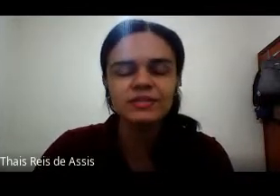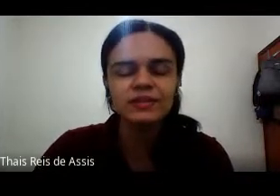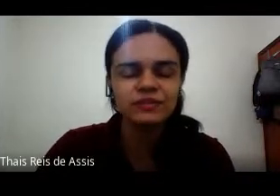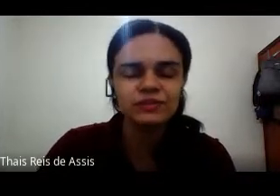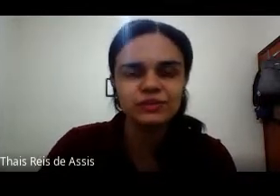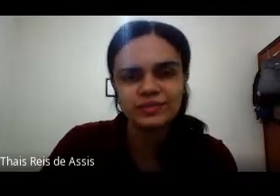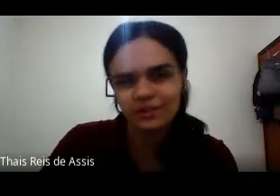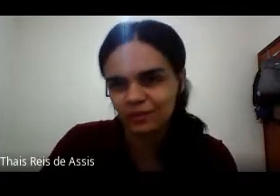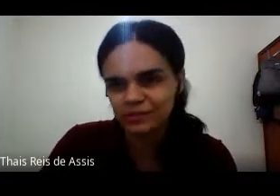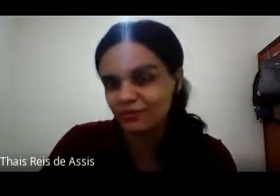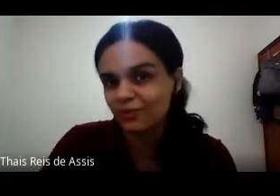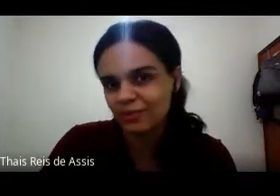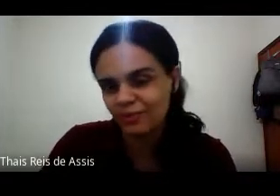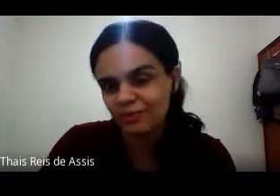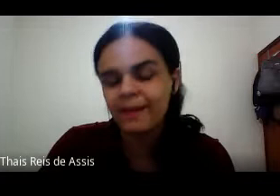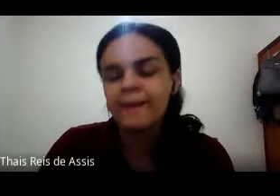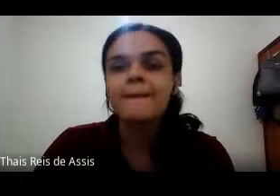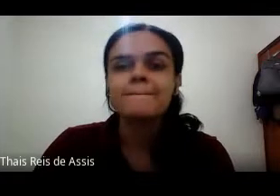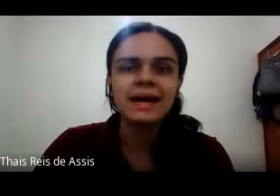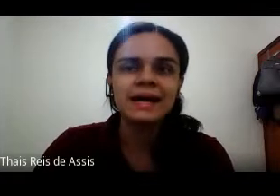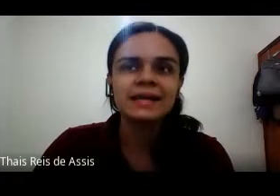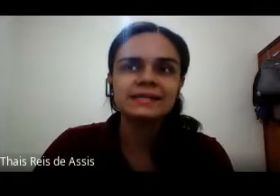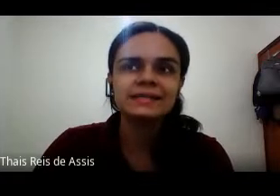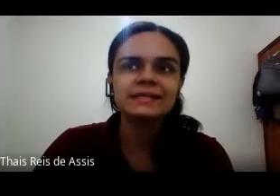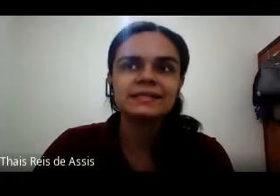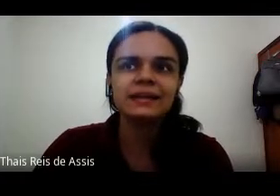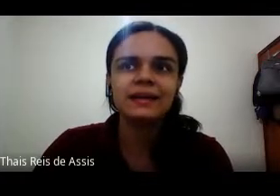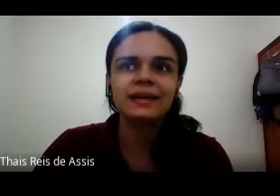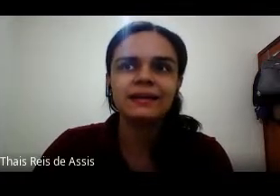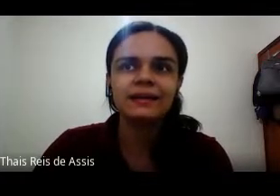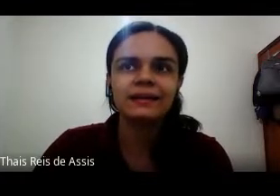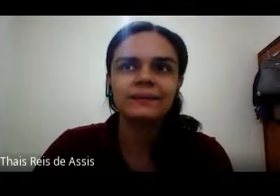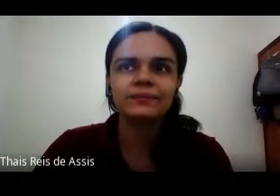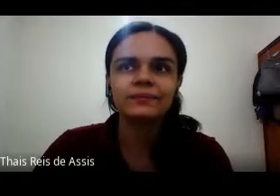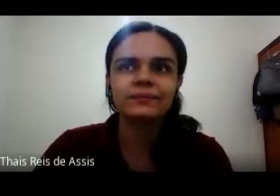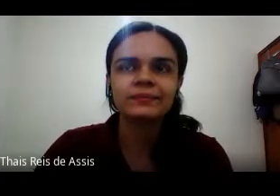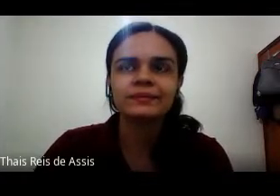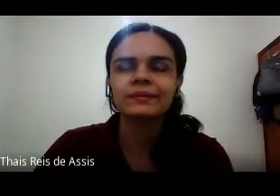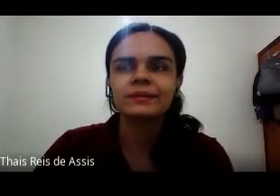que você não vai vestir o que você gosta, de forma alguma. Mas existem.